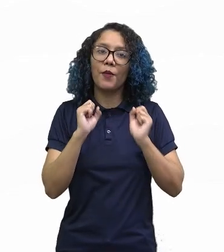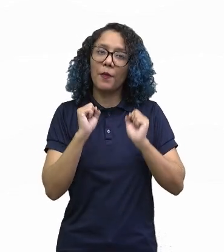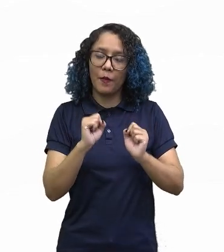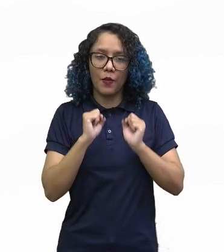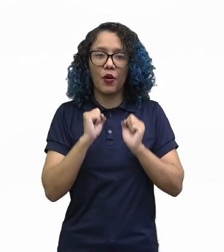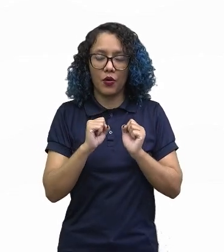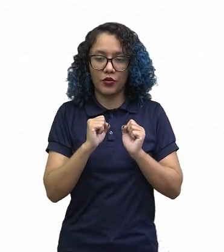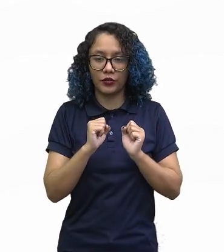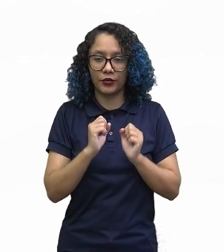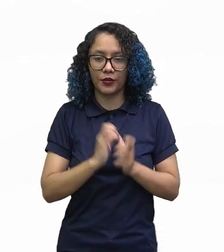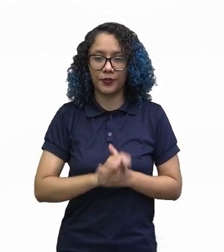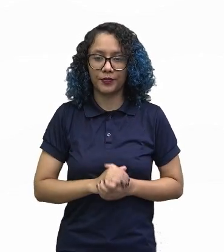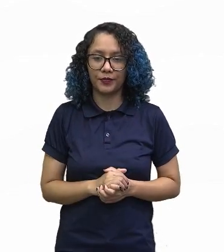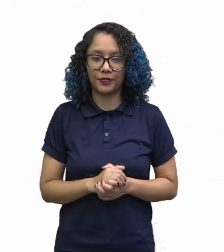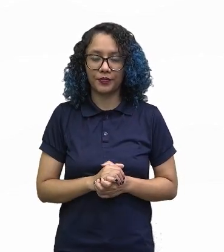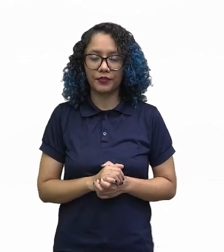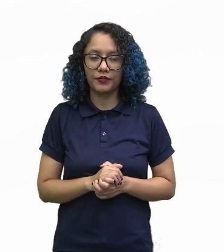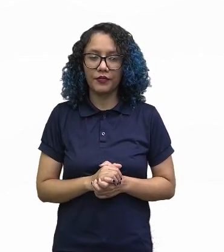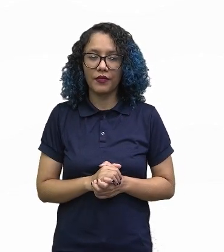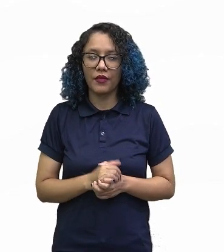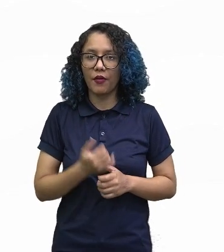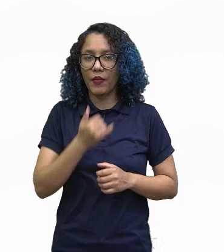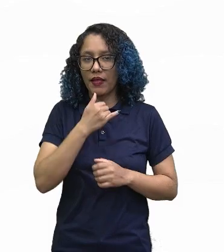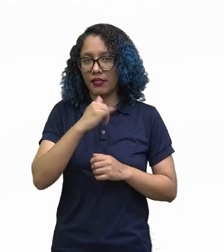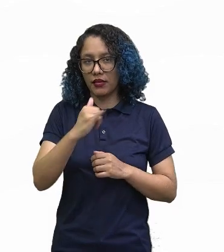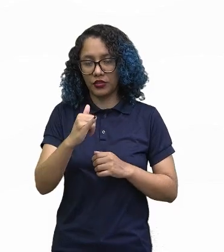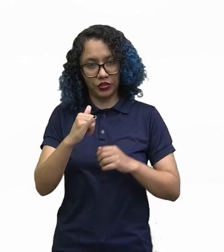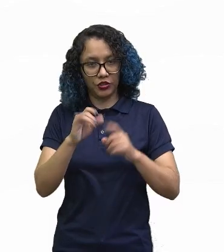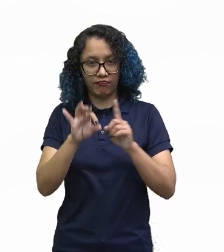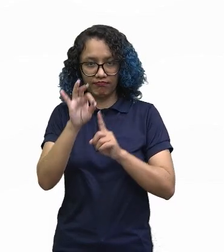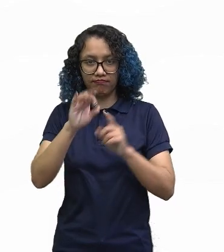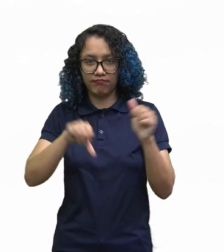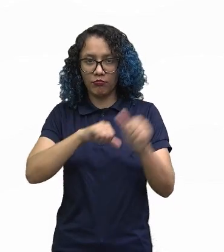para transformar aí a energia térmica em eletricidade.